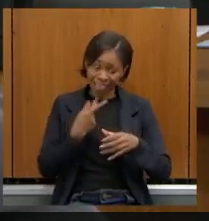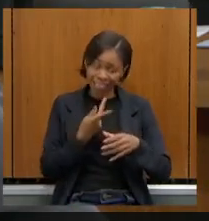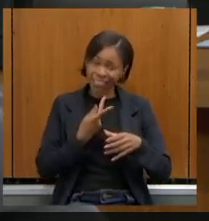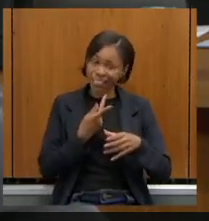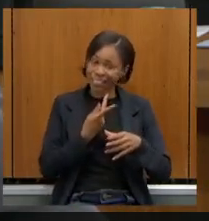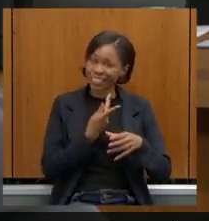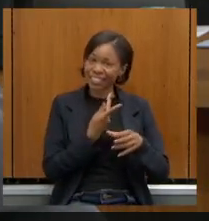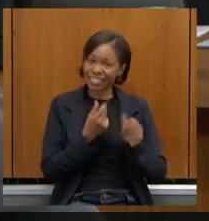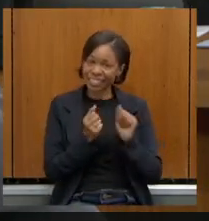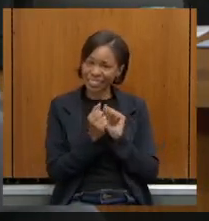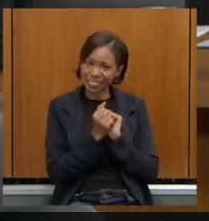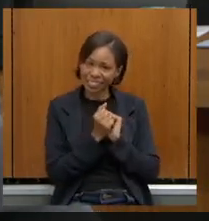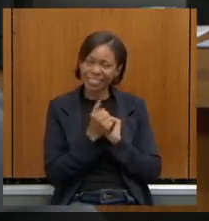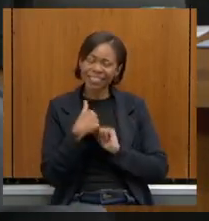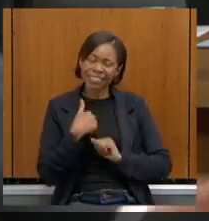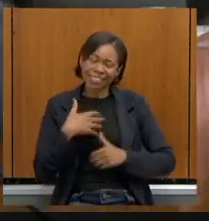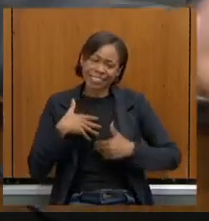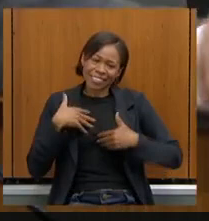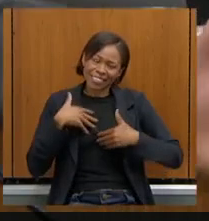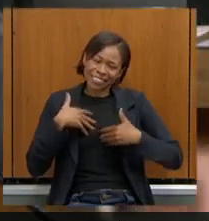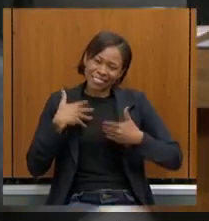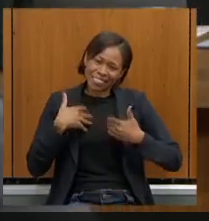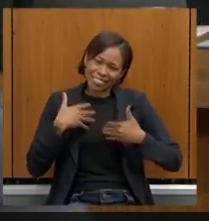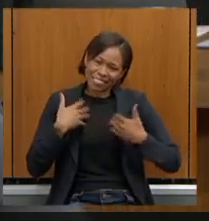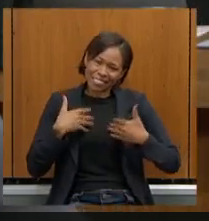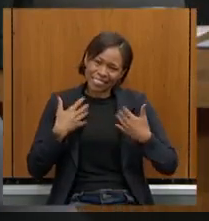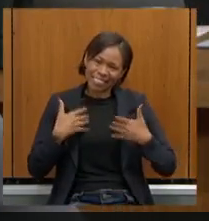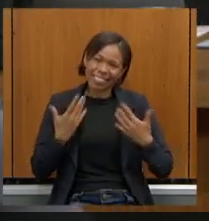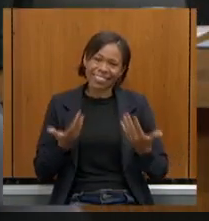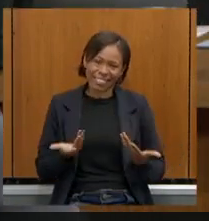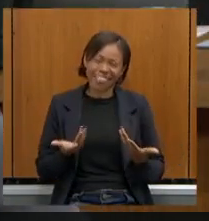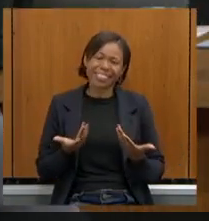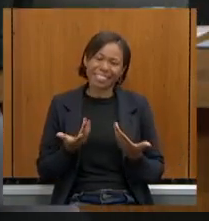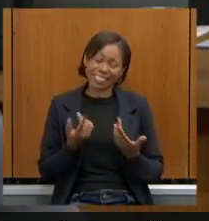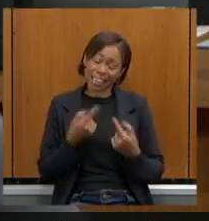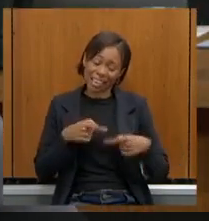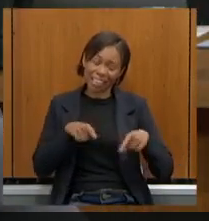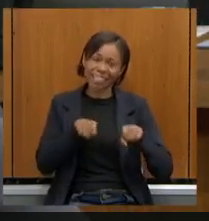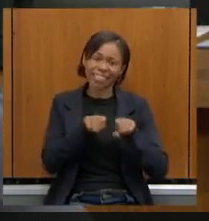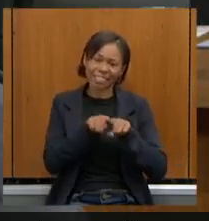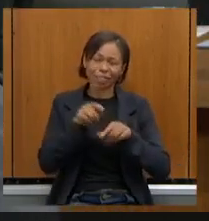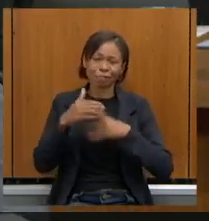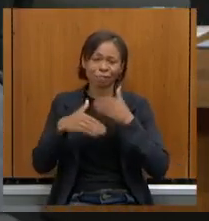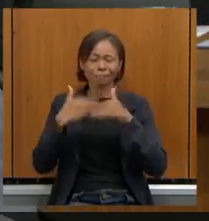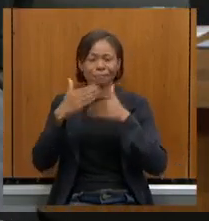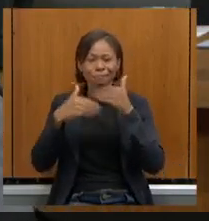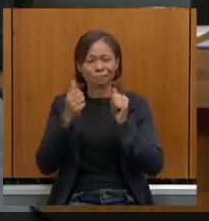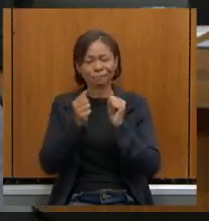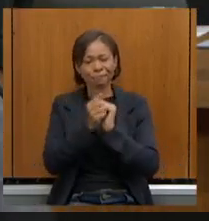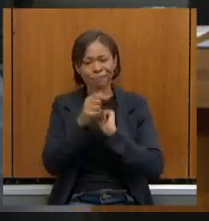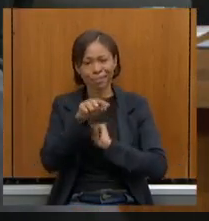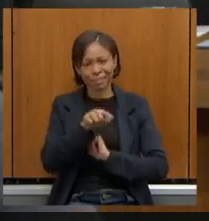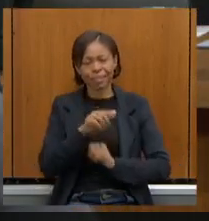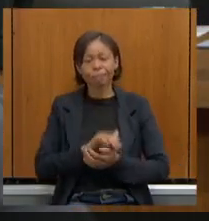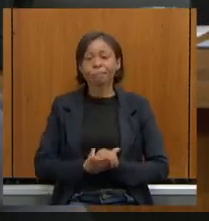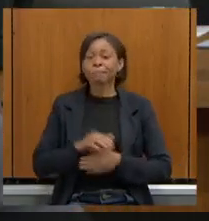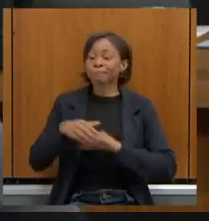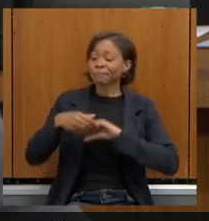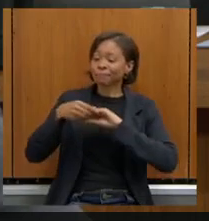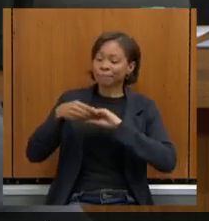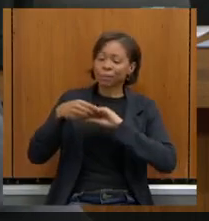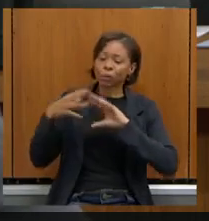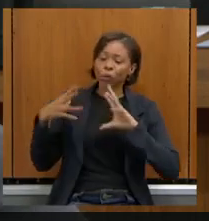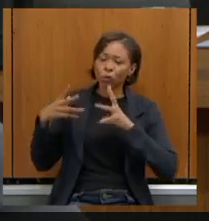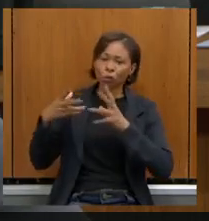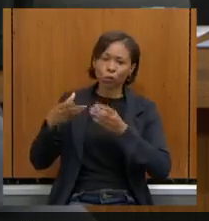muito e realmente me coloca nessa mesma rota de construção contigo. Cumprimentar aqui todos